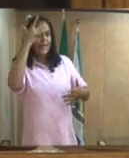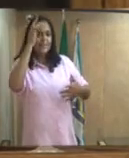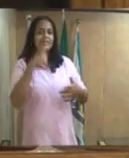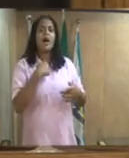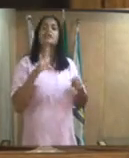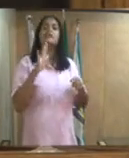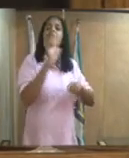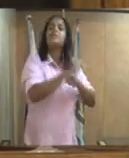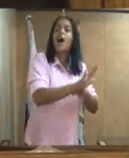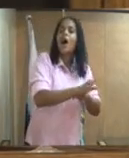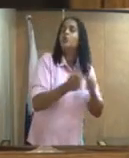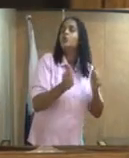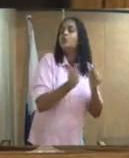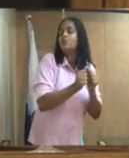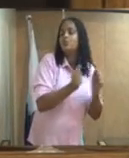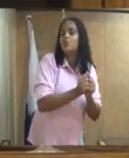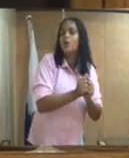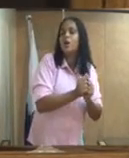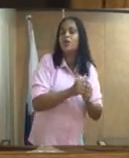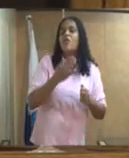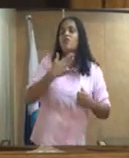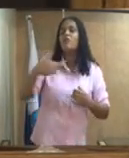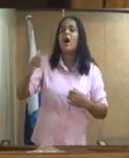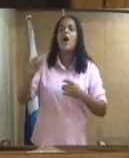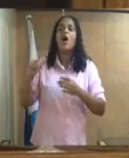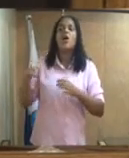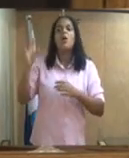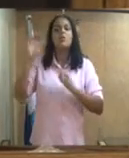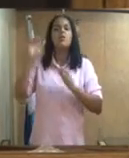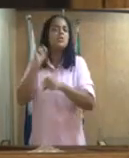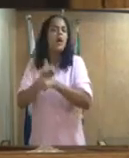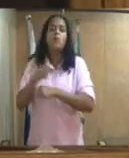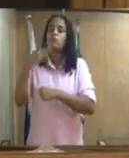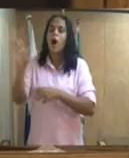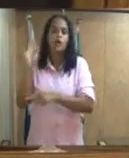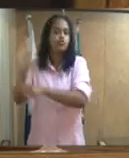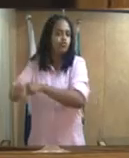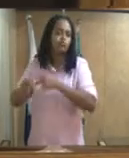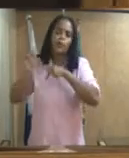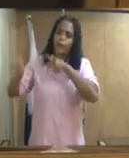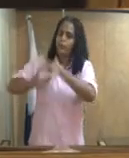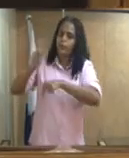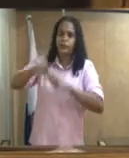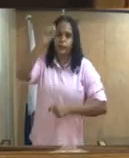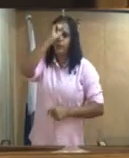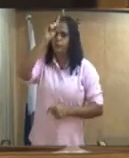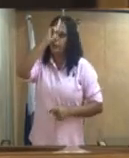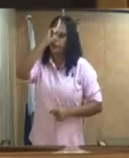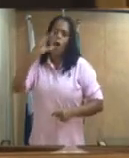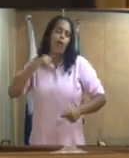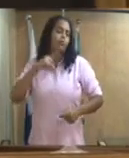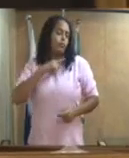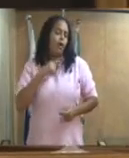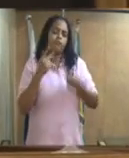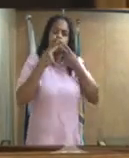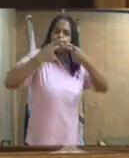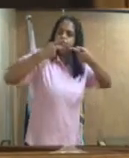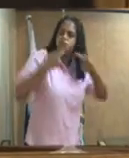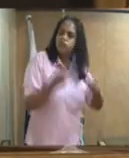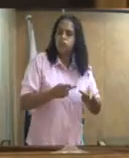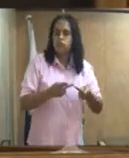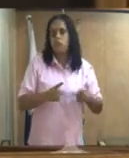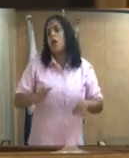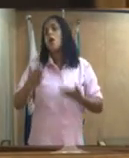prefeito sai, eles viram as costas para a população. Então é isso que eu tenho a falar. E pedir a